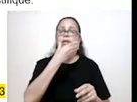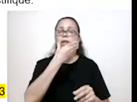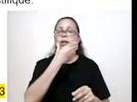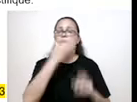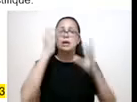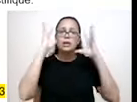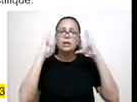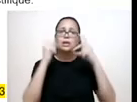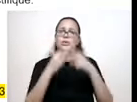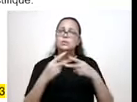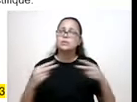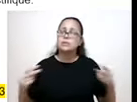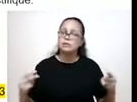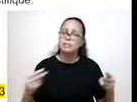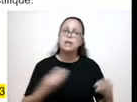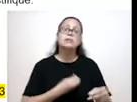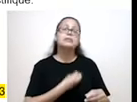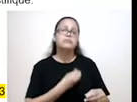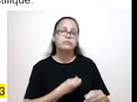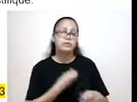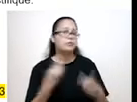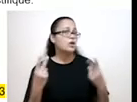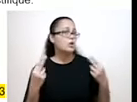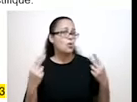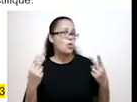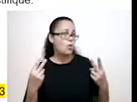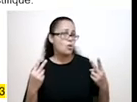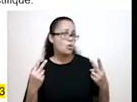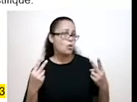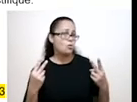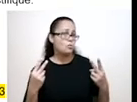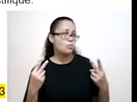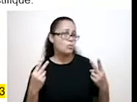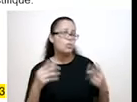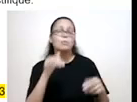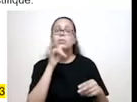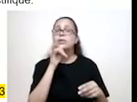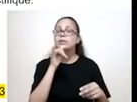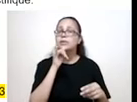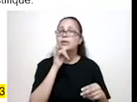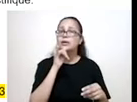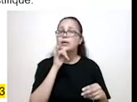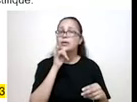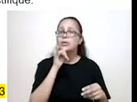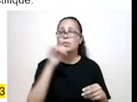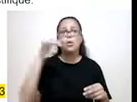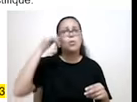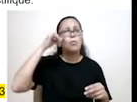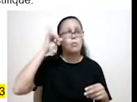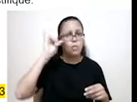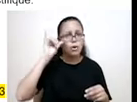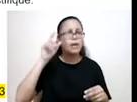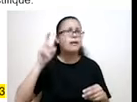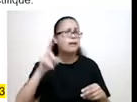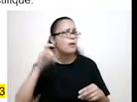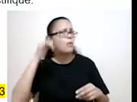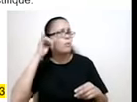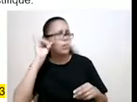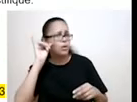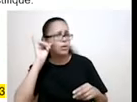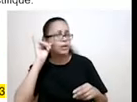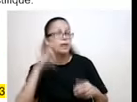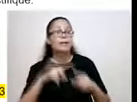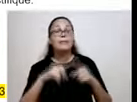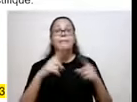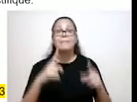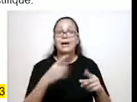com uma ordem pré-estabelecida. Um boi é um boi. Já os seres humanos podem se transformar